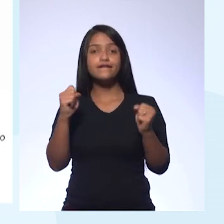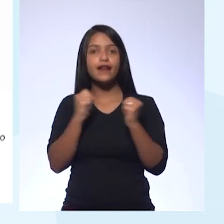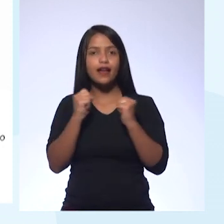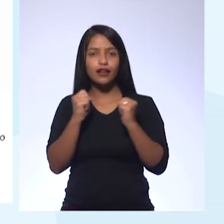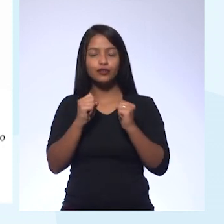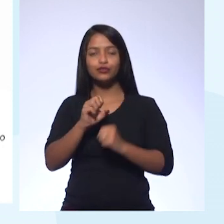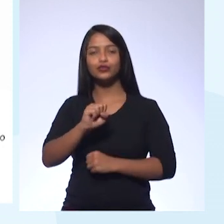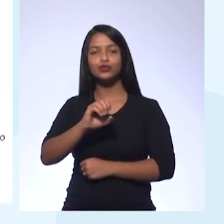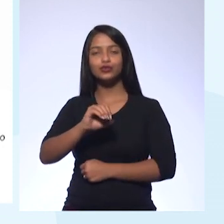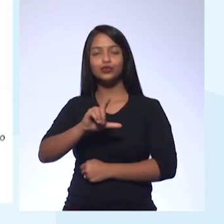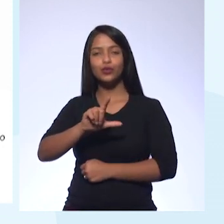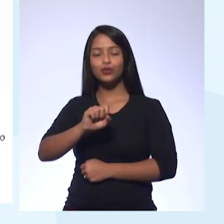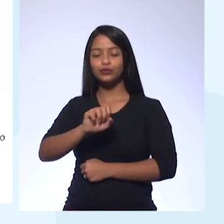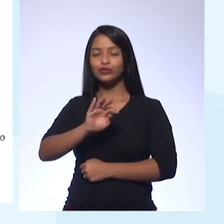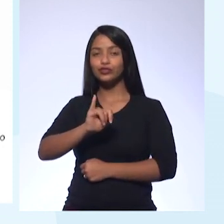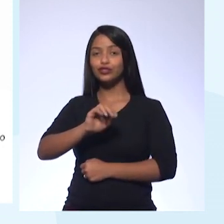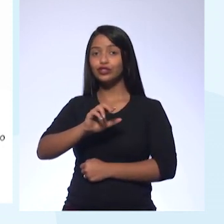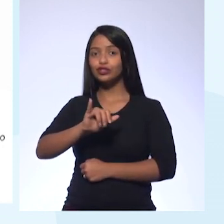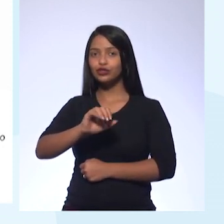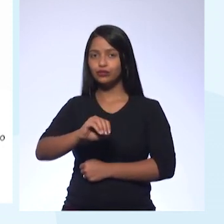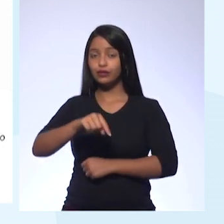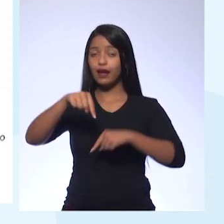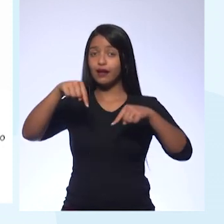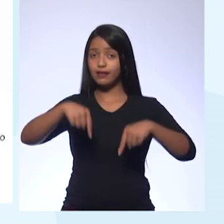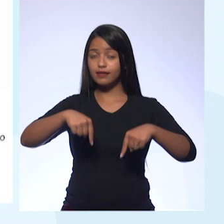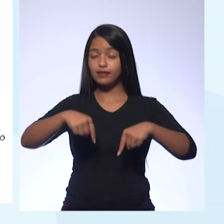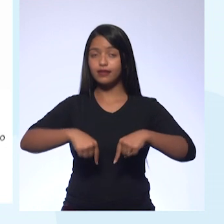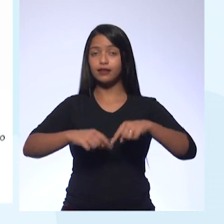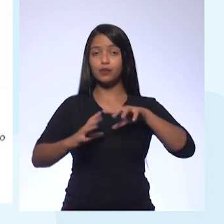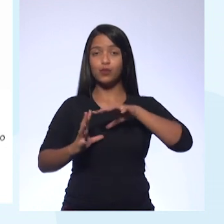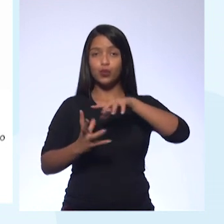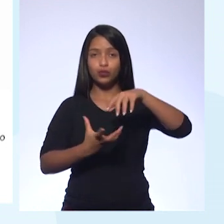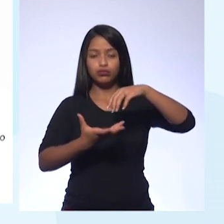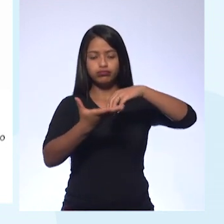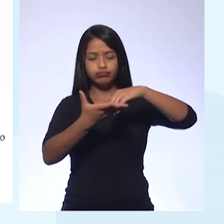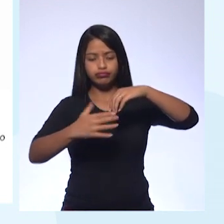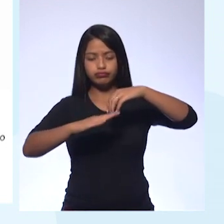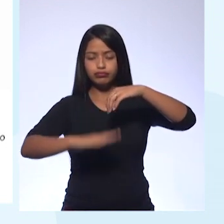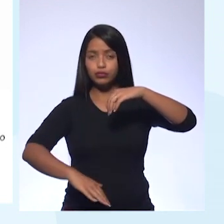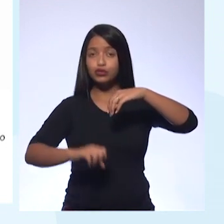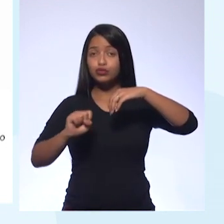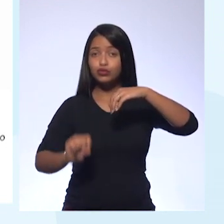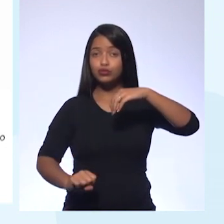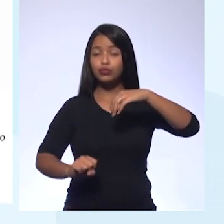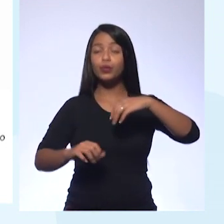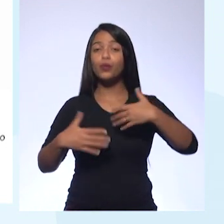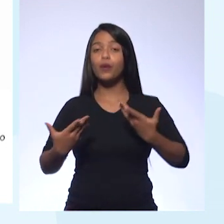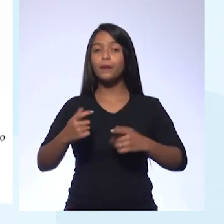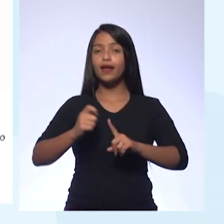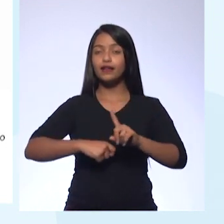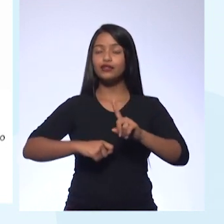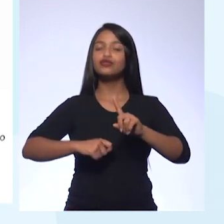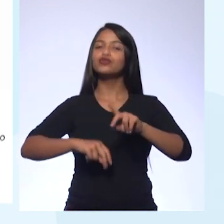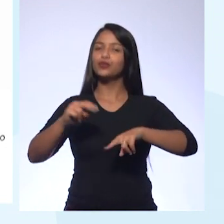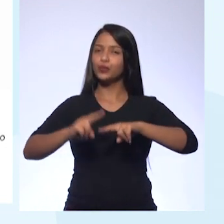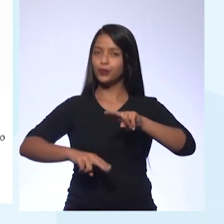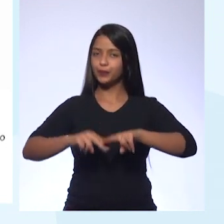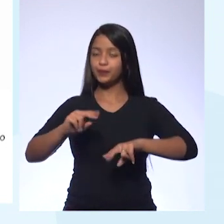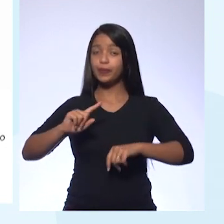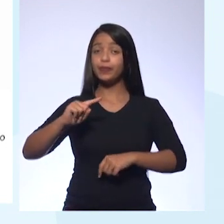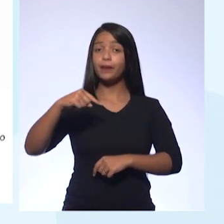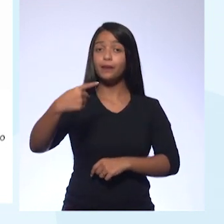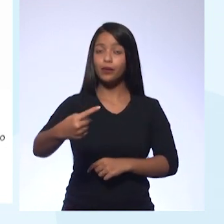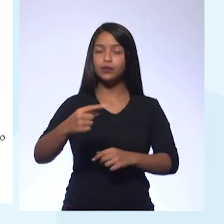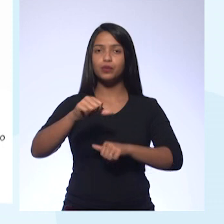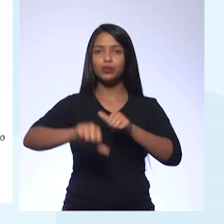solstício de inverno aqui no hemisfério sul vai ser lá em junho, né? E aí depois você vai ter um tempinho mais seco, tá bom? Tropical